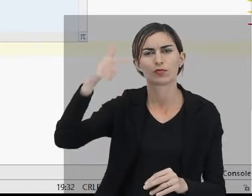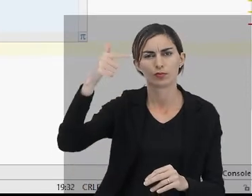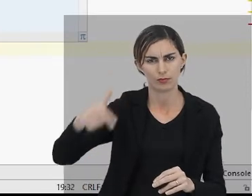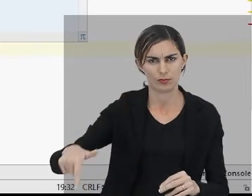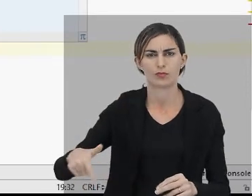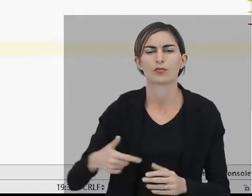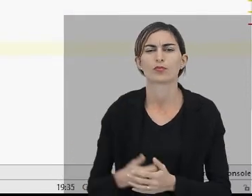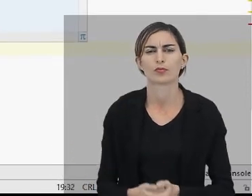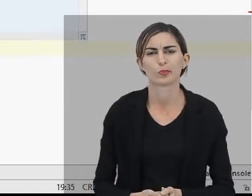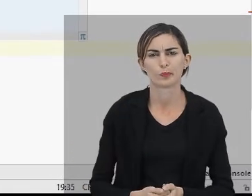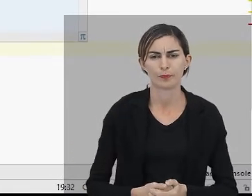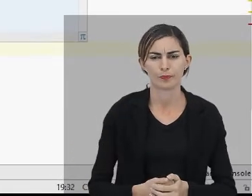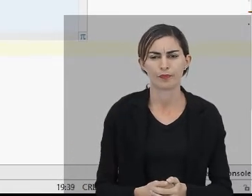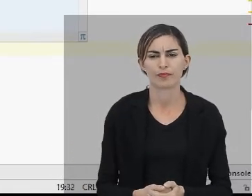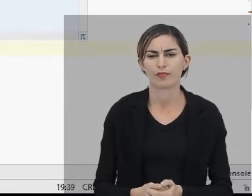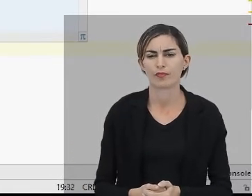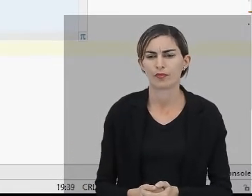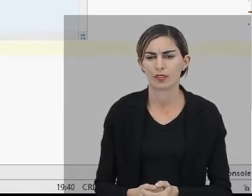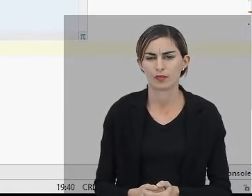repita.